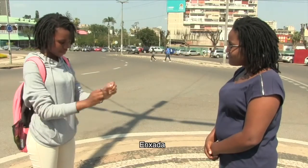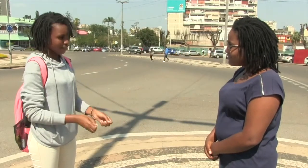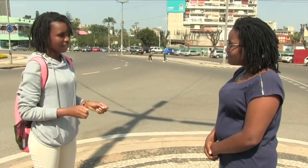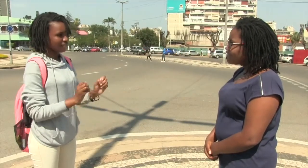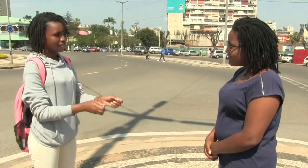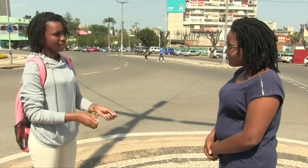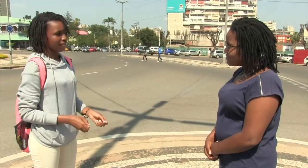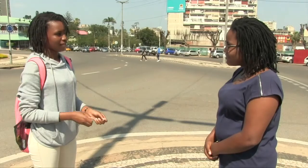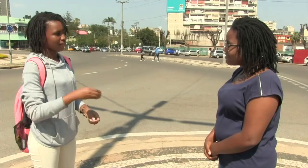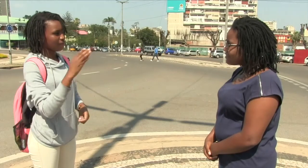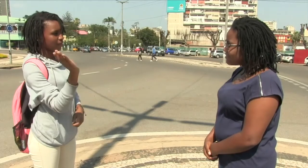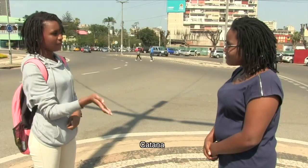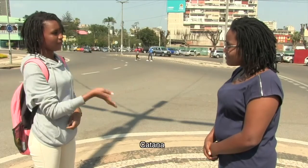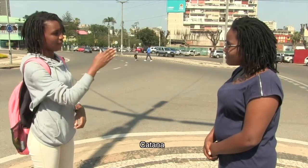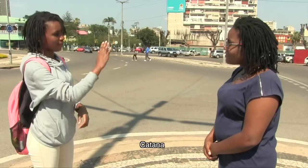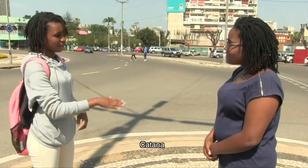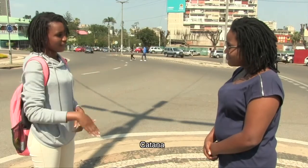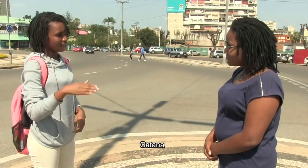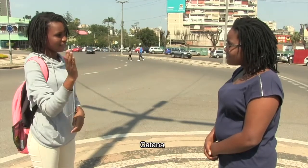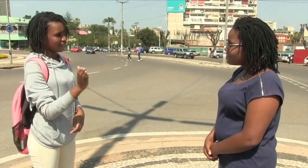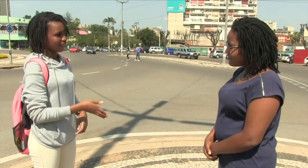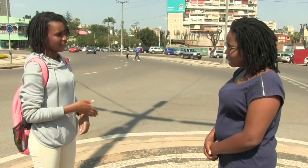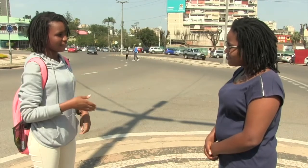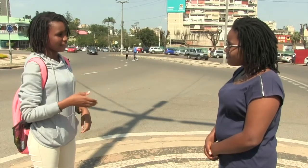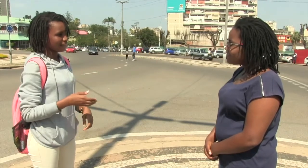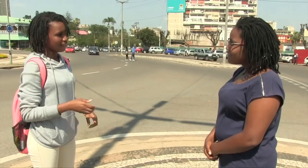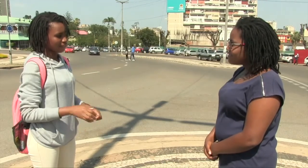Enxada. Katana.